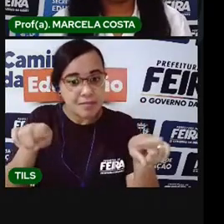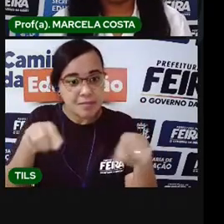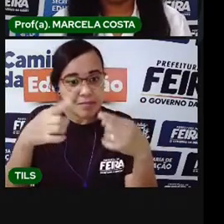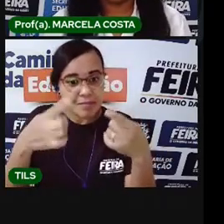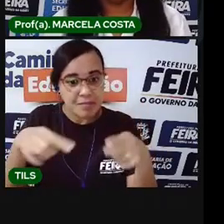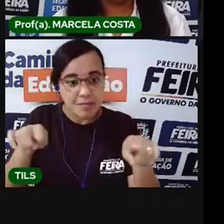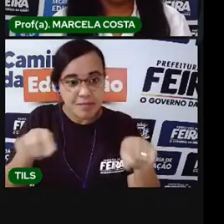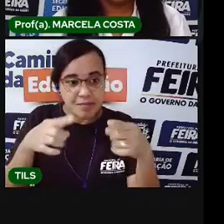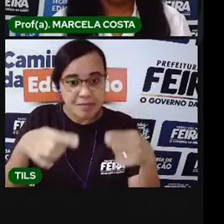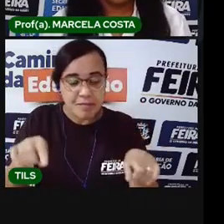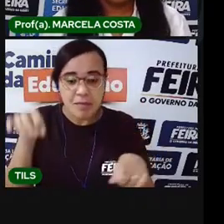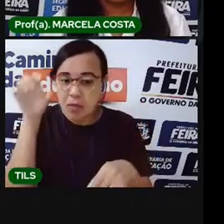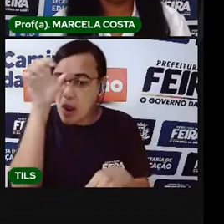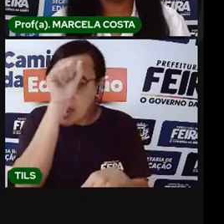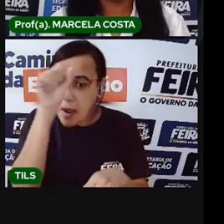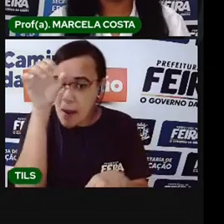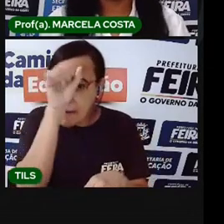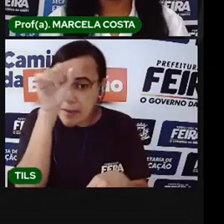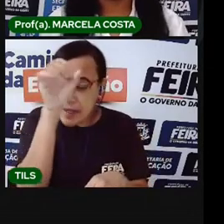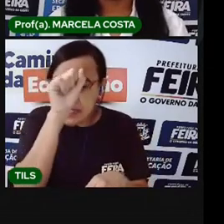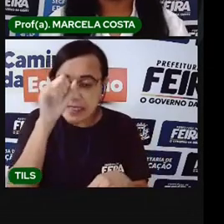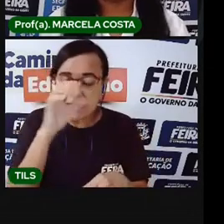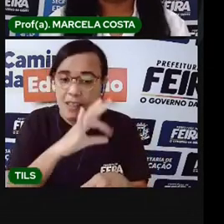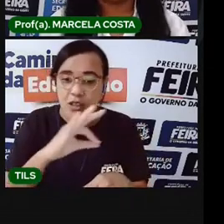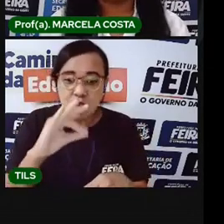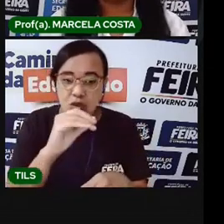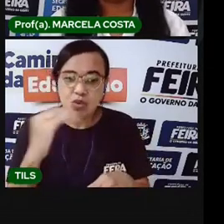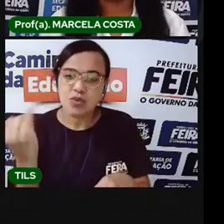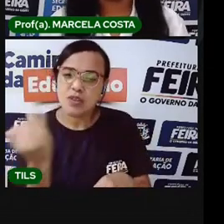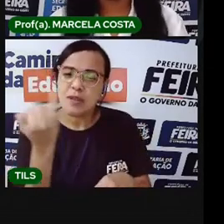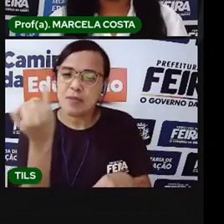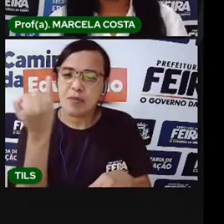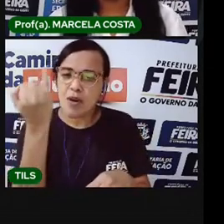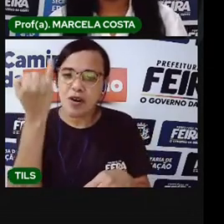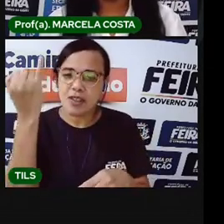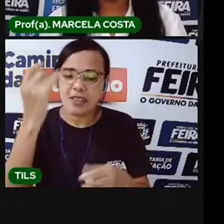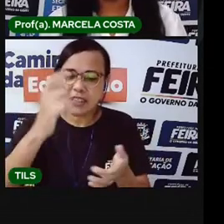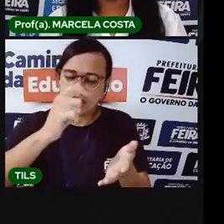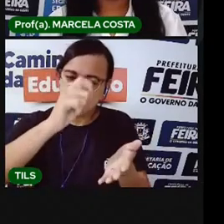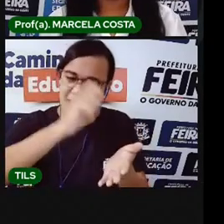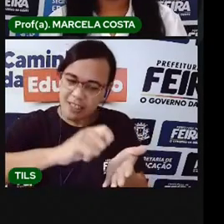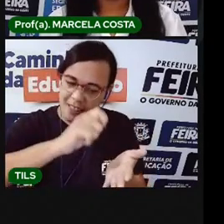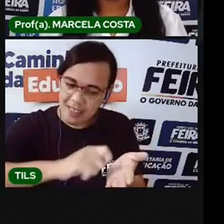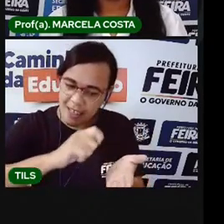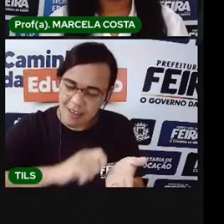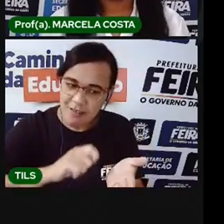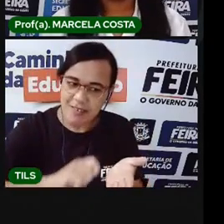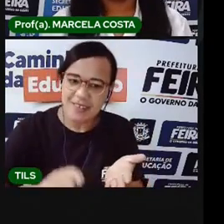Vamos também aprender o quanto é importante que a gente aprenda a escrever o nosso próprio nome.